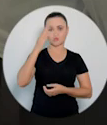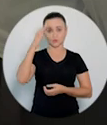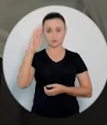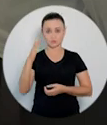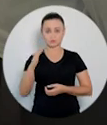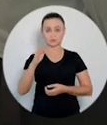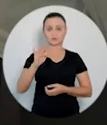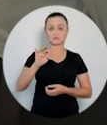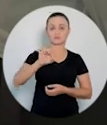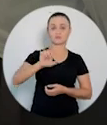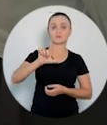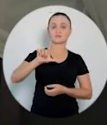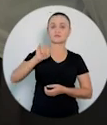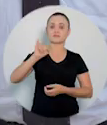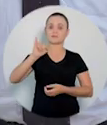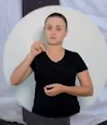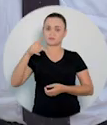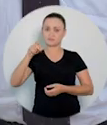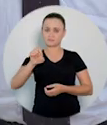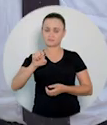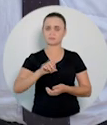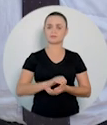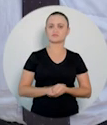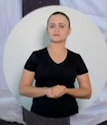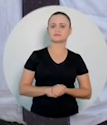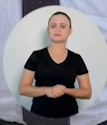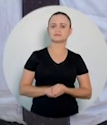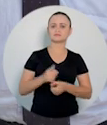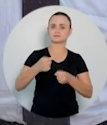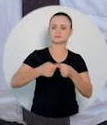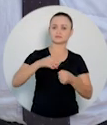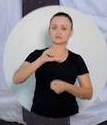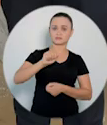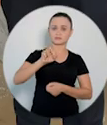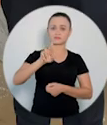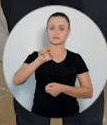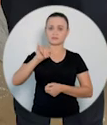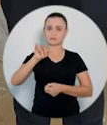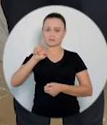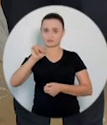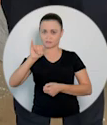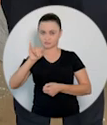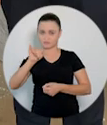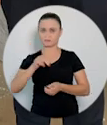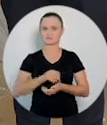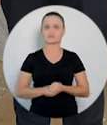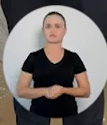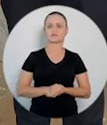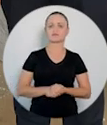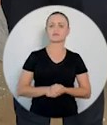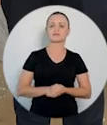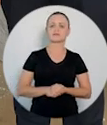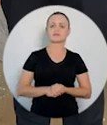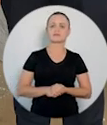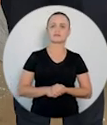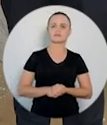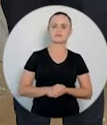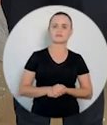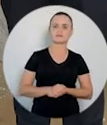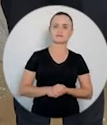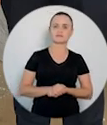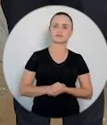Felipe Santa Cruz, a seccional da OAB Paraíba e a subseção do Cariri, representadas por Paulo Maia e